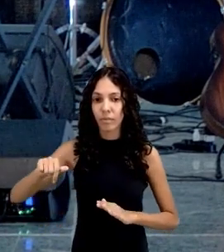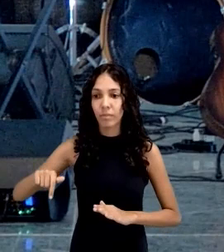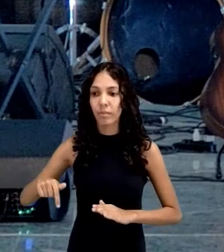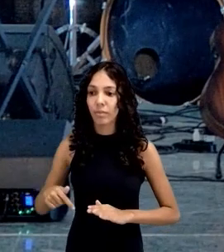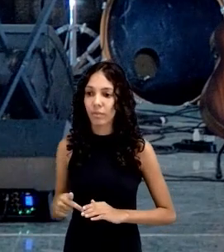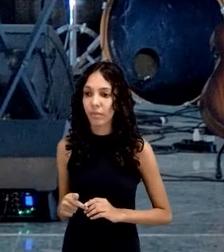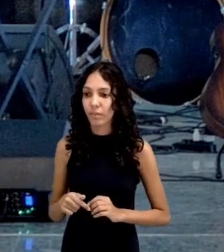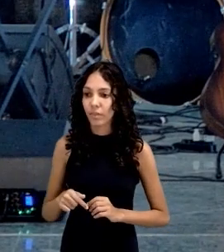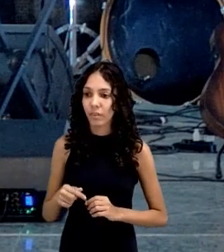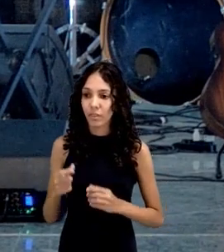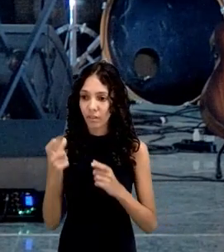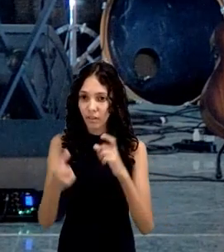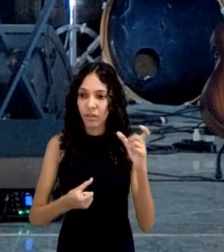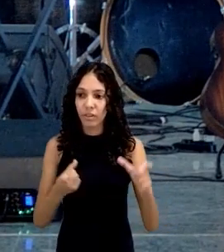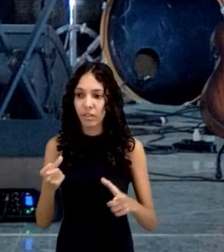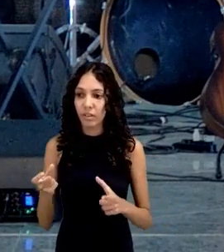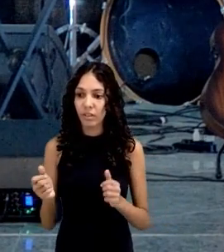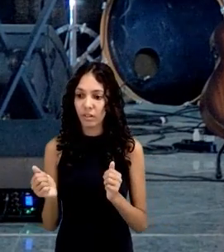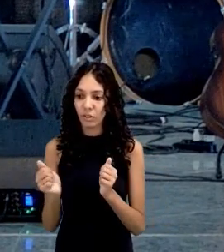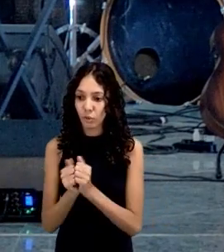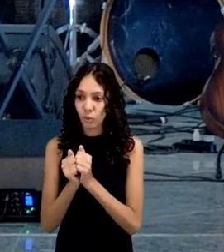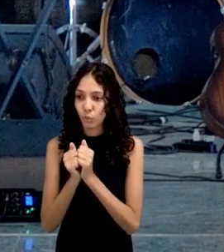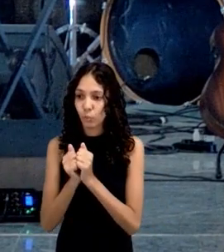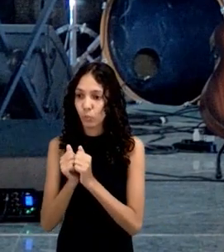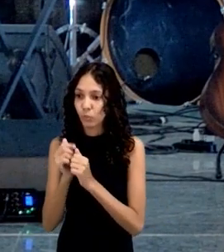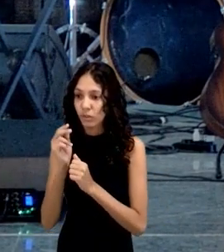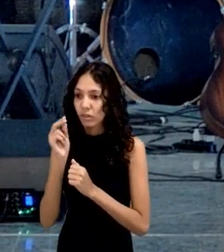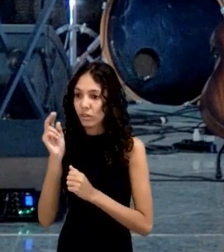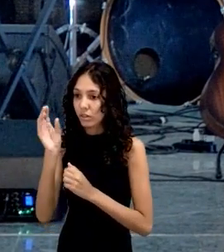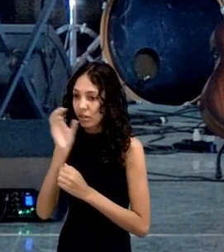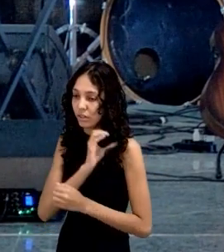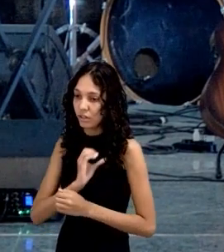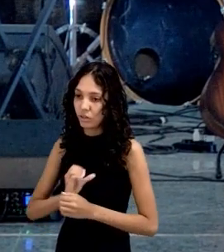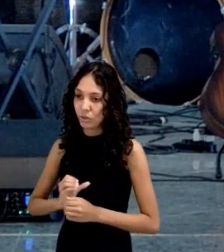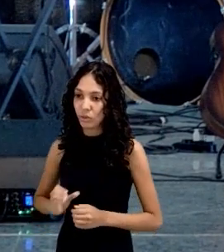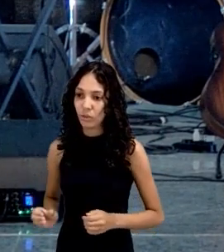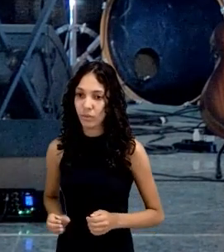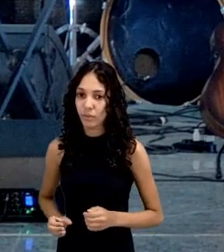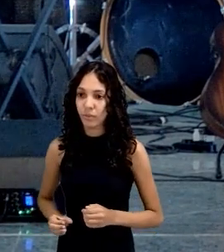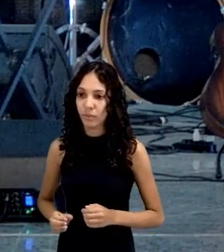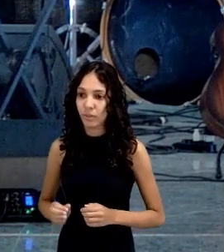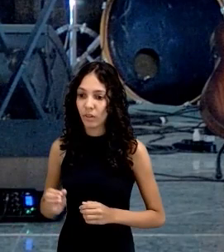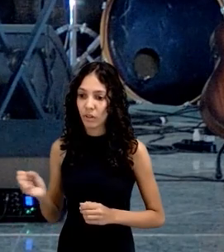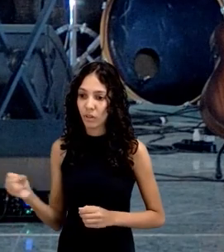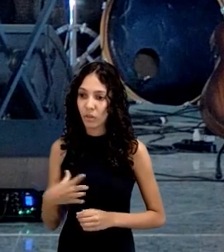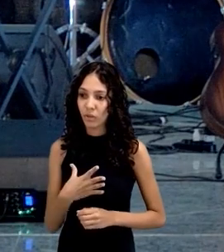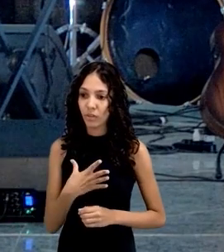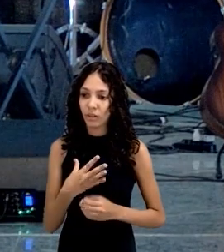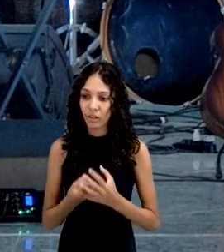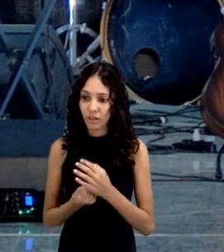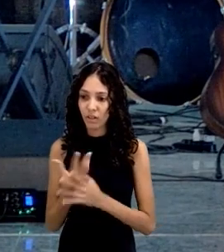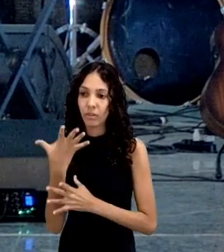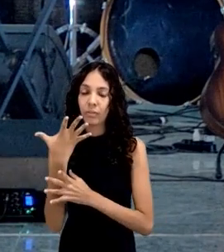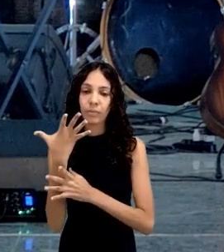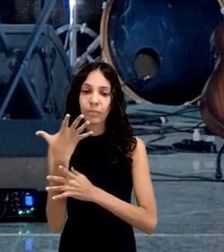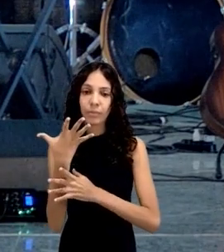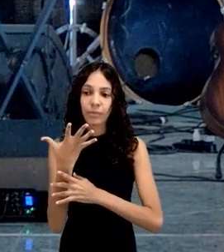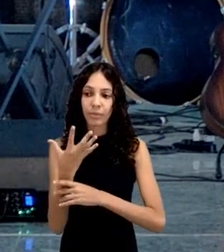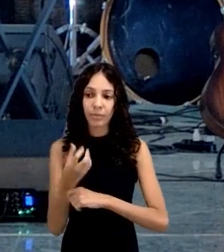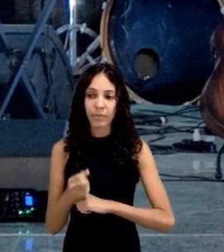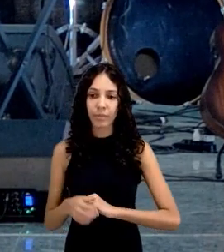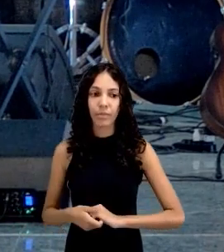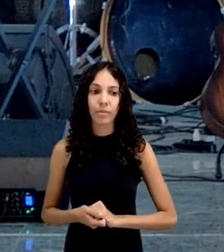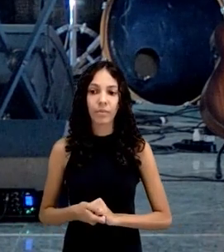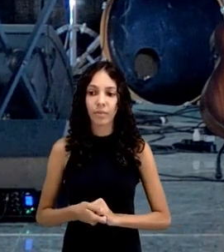criatura, né? NVI vai dizer a nova criação. Meu irmão, minha irmã, a partir do momento que o Espírito Santo alcança o